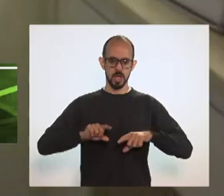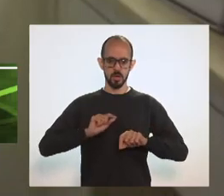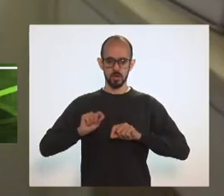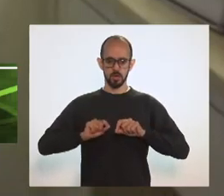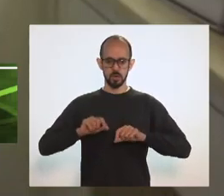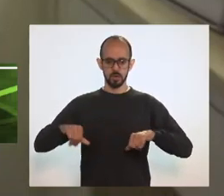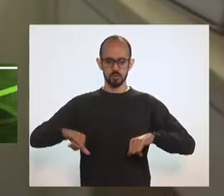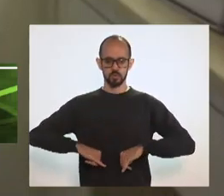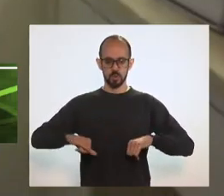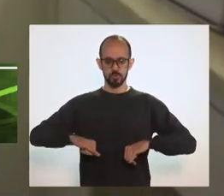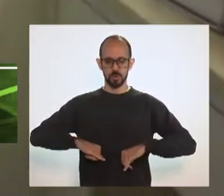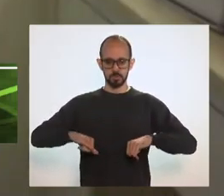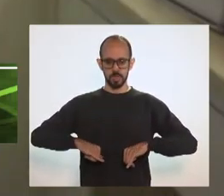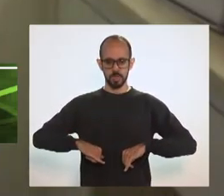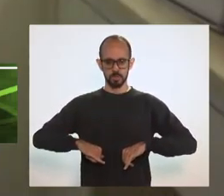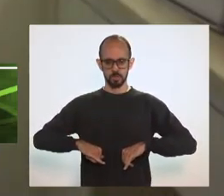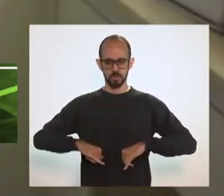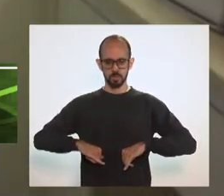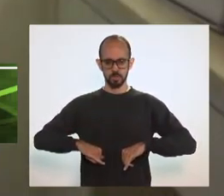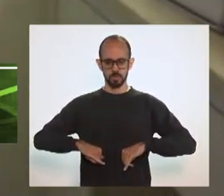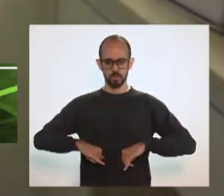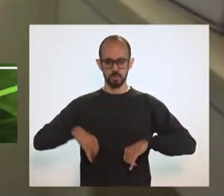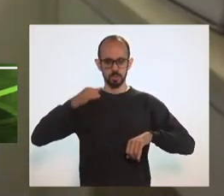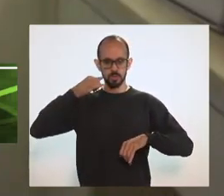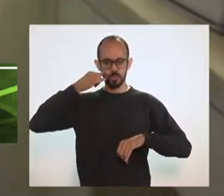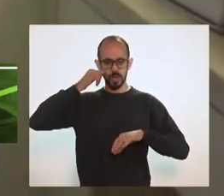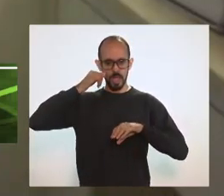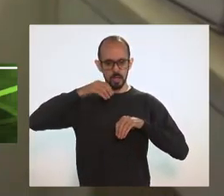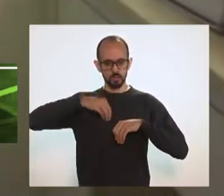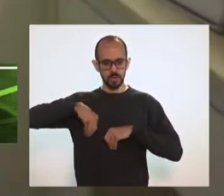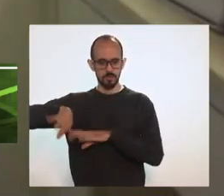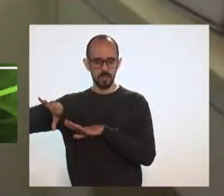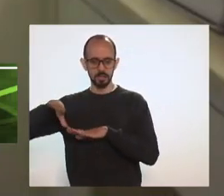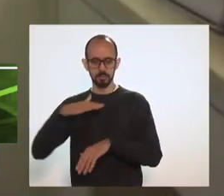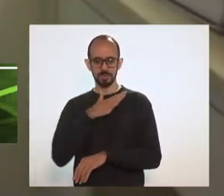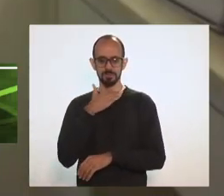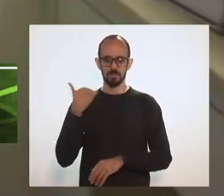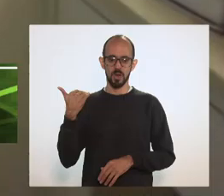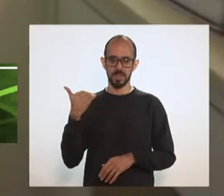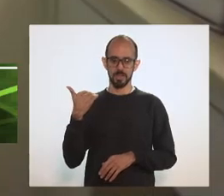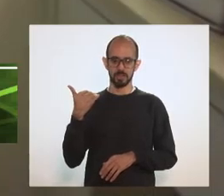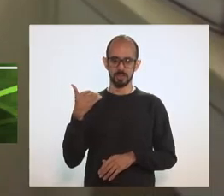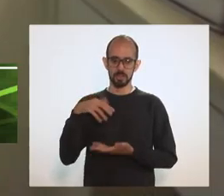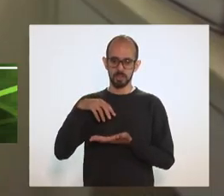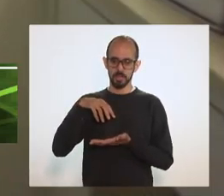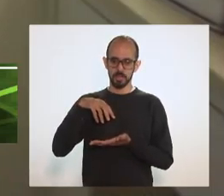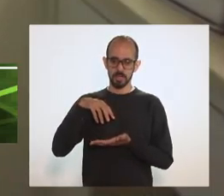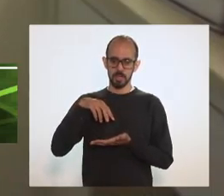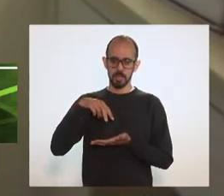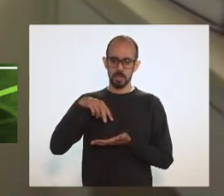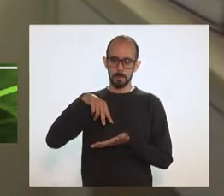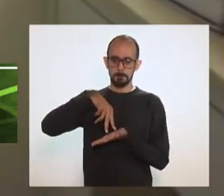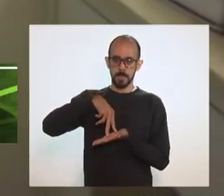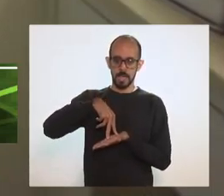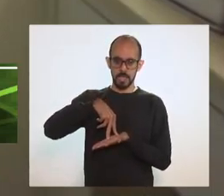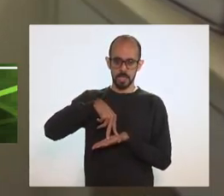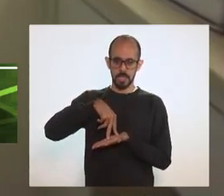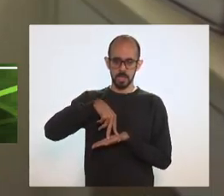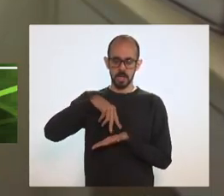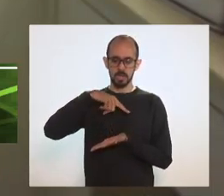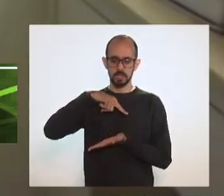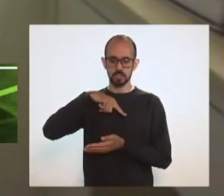respeito a sua expertise nesse tema, mas é uma coisa, quando a gente discutiu